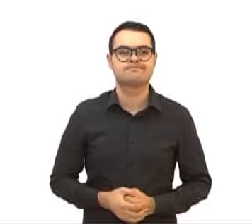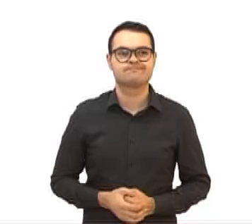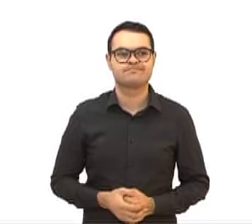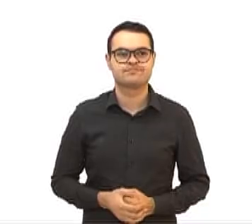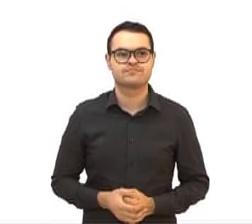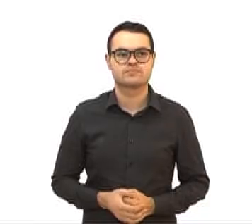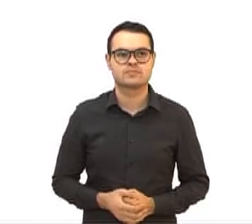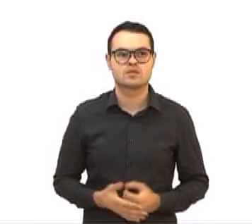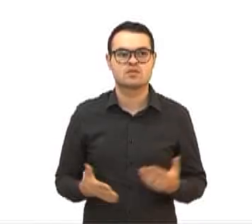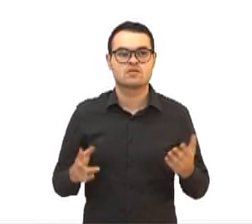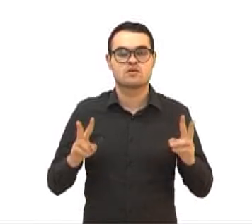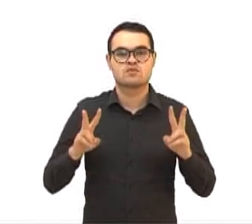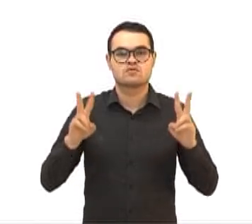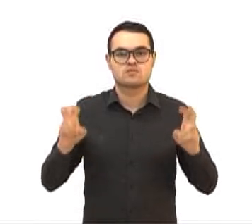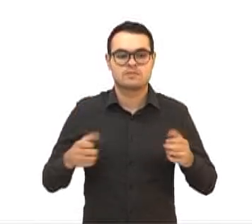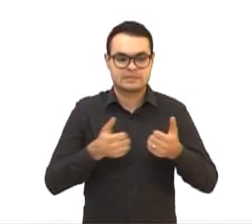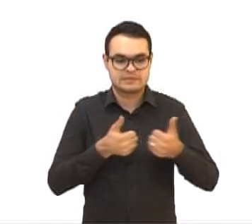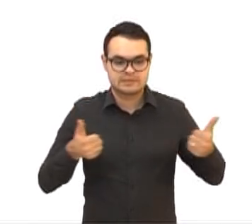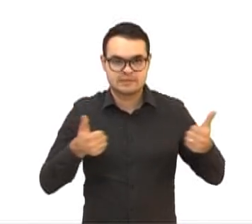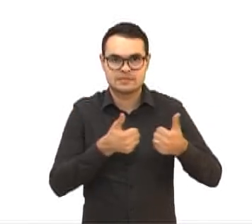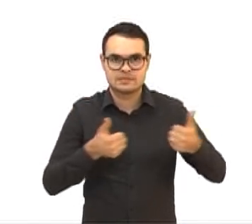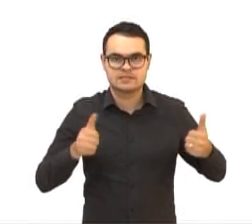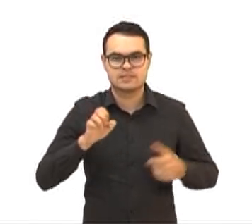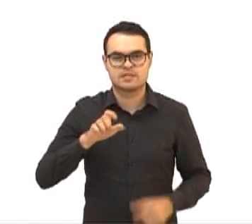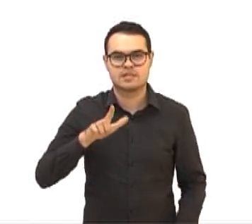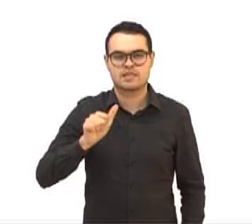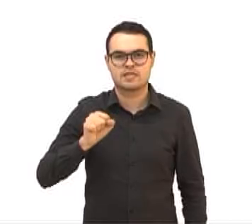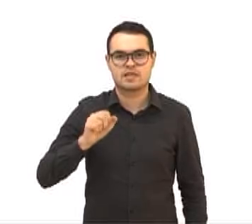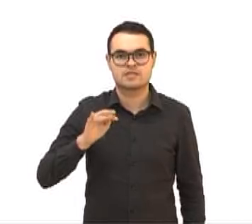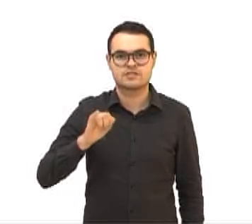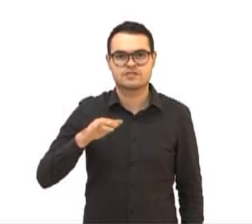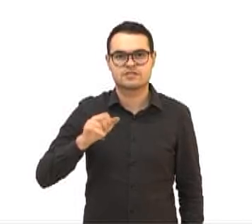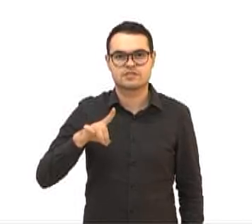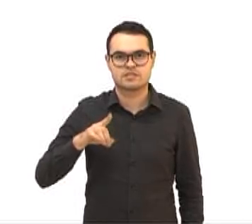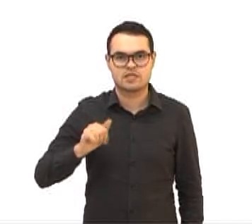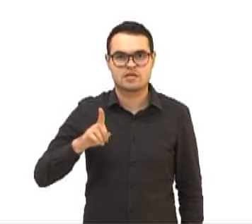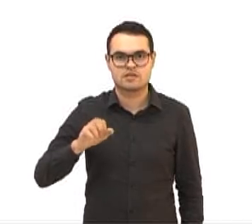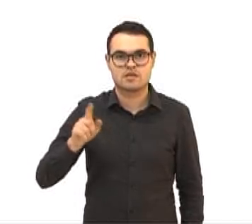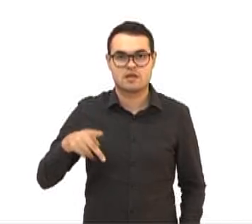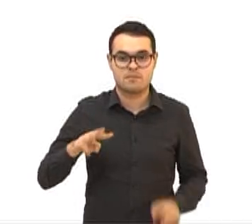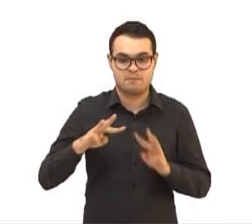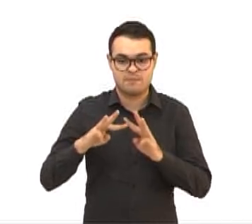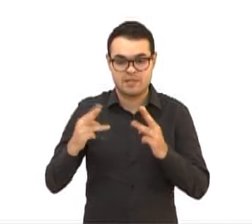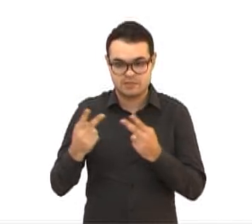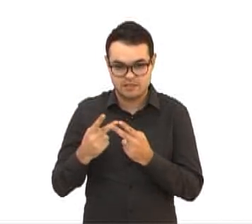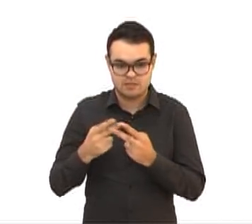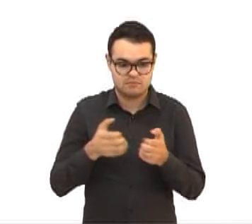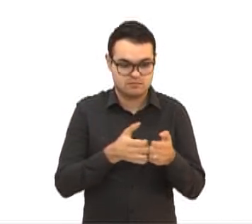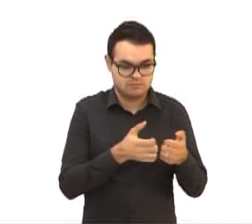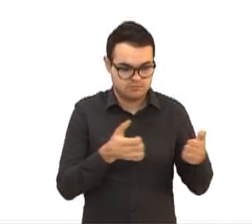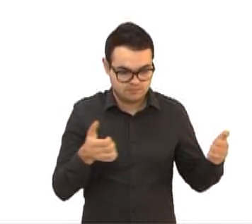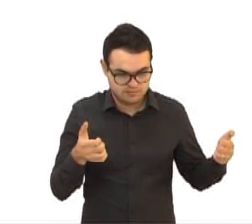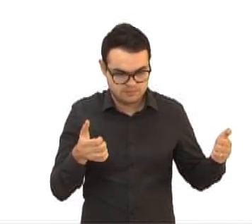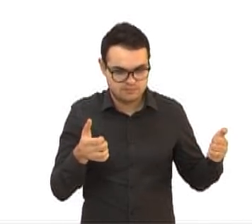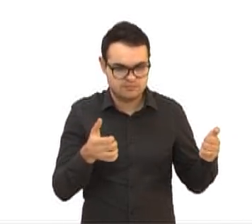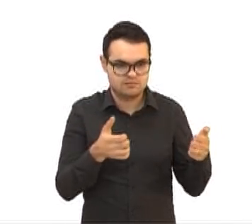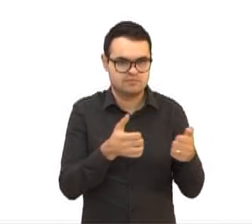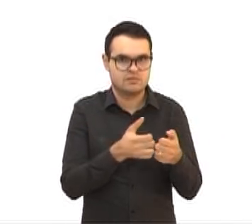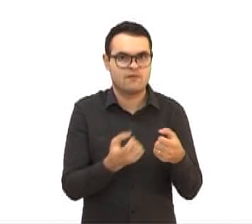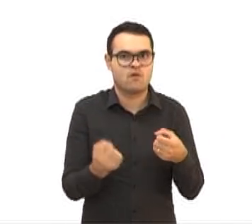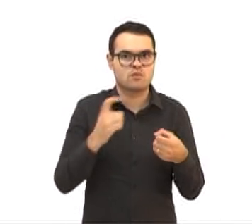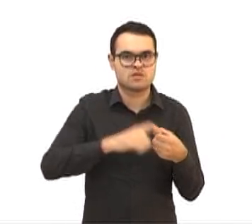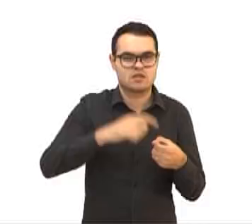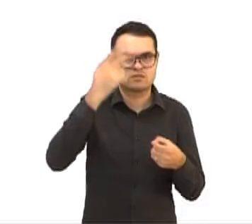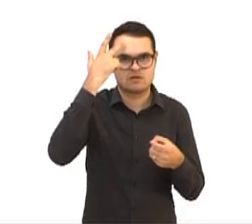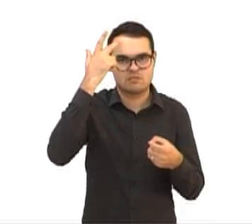Falando então sobre elasticidade, é a característica que uma matéria tem de voltar à sua forma original quando uma força externa